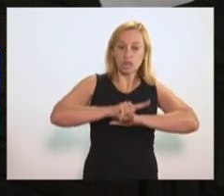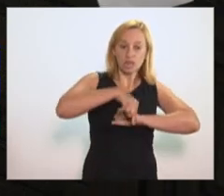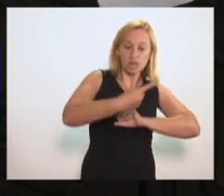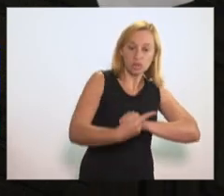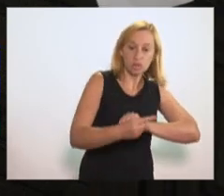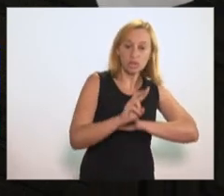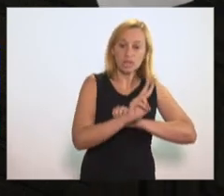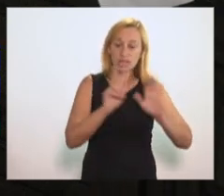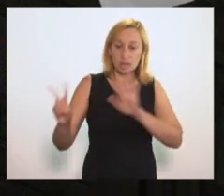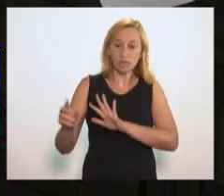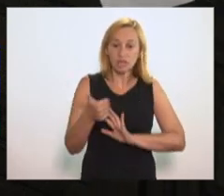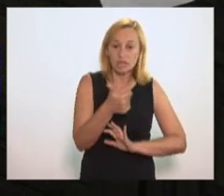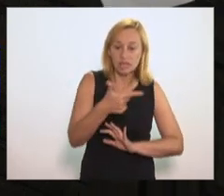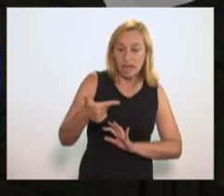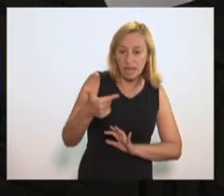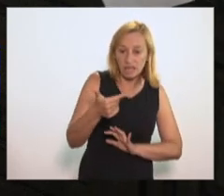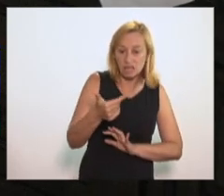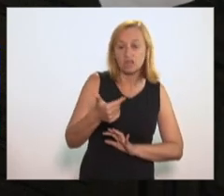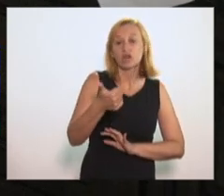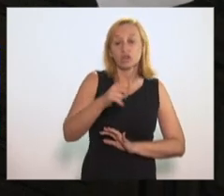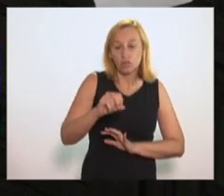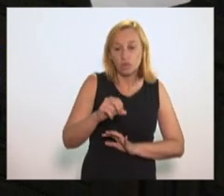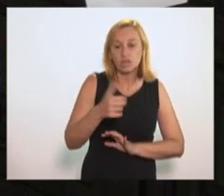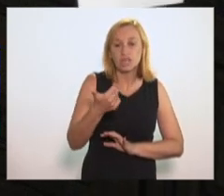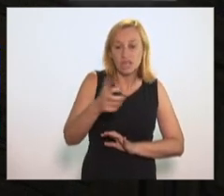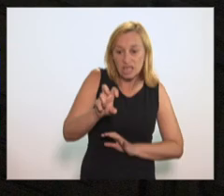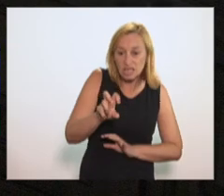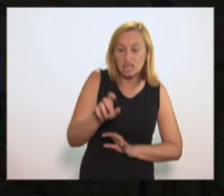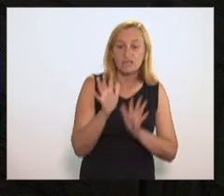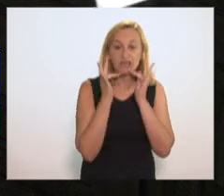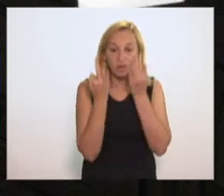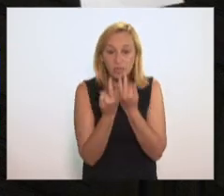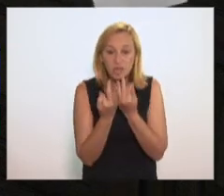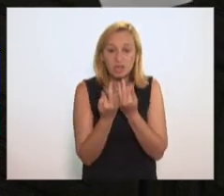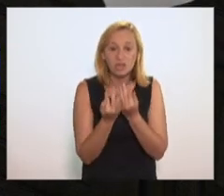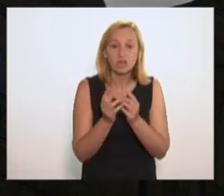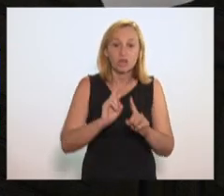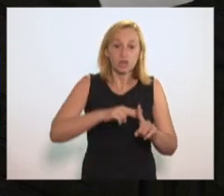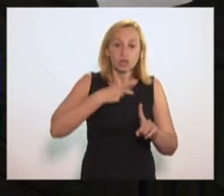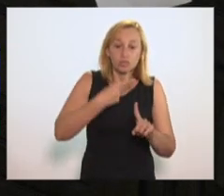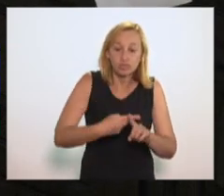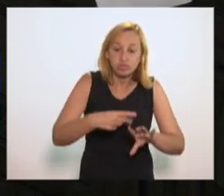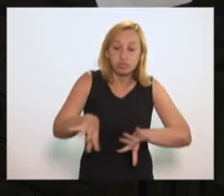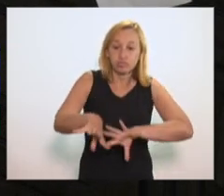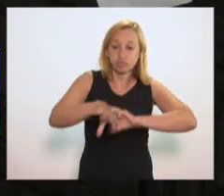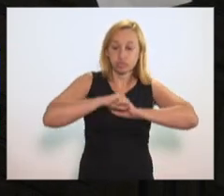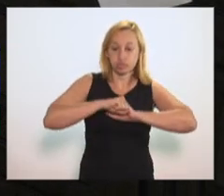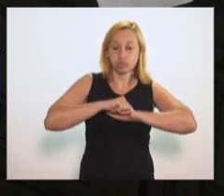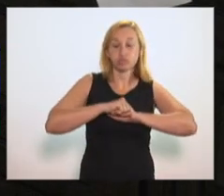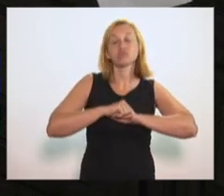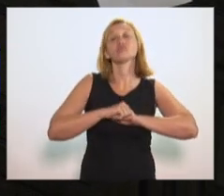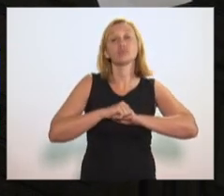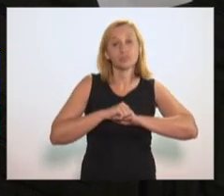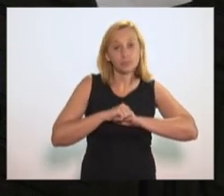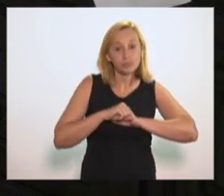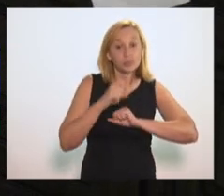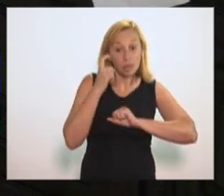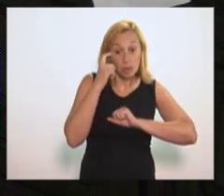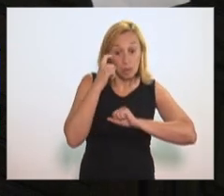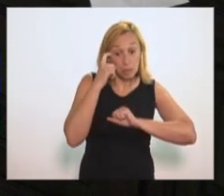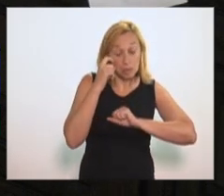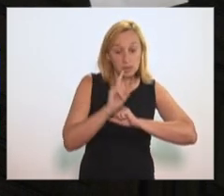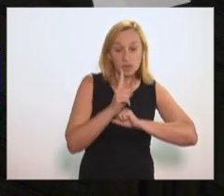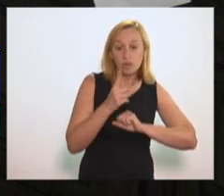10, 12, 15 famílias infectadas e um efeito multiplicador da pandemia que até agora a gente não